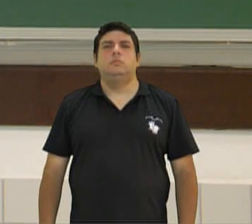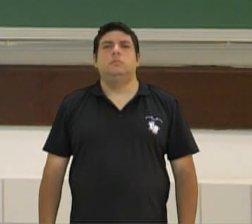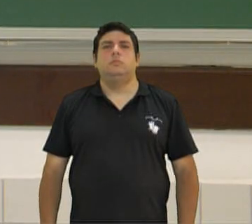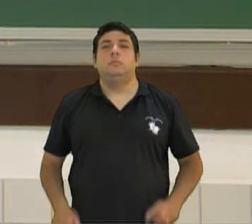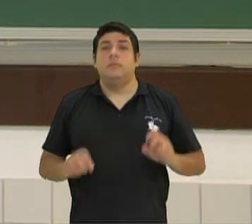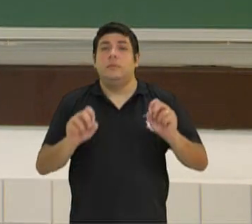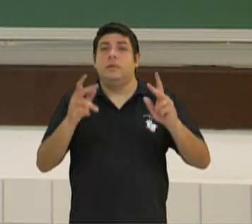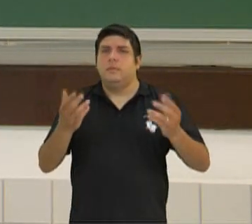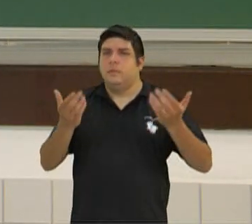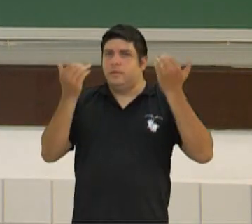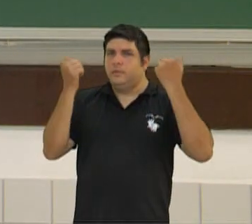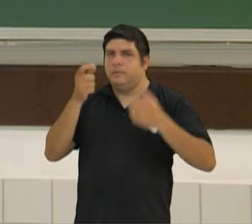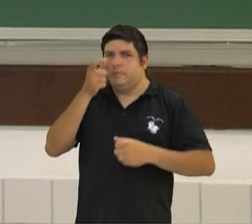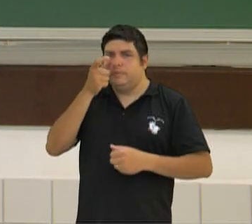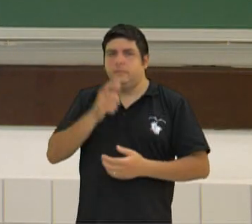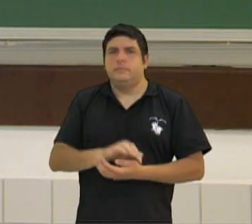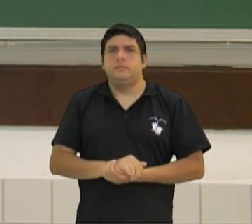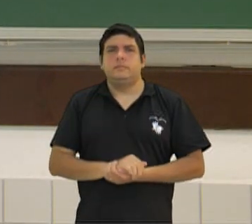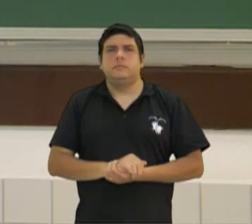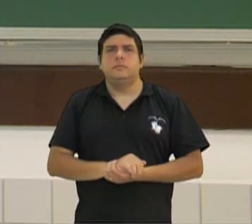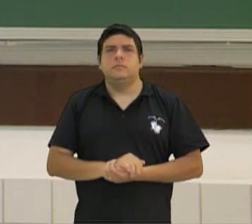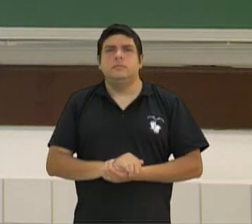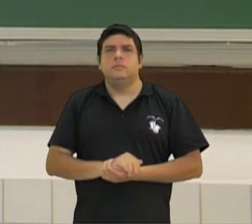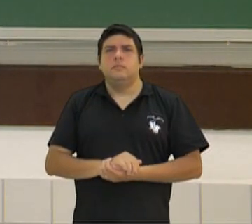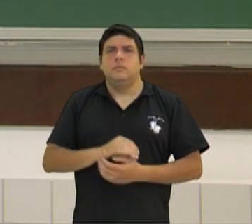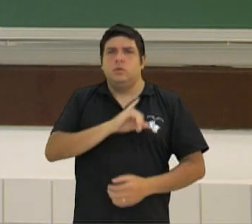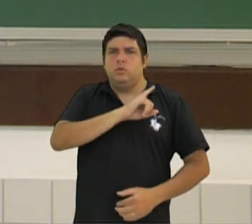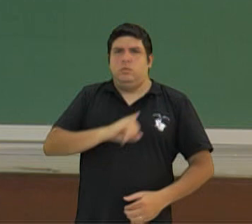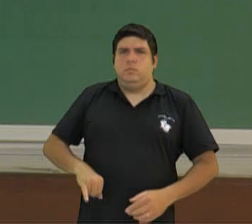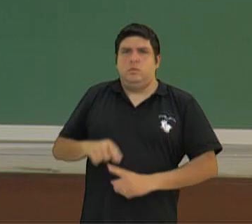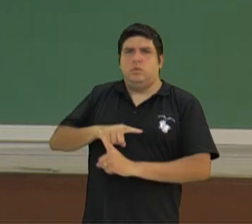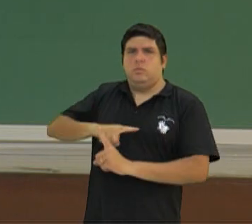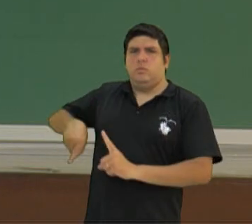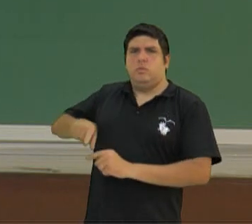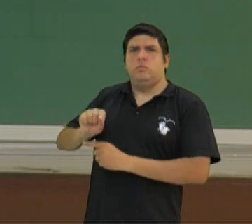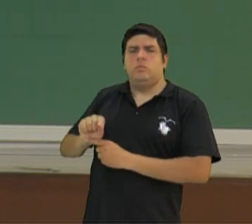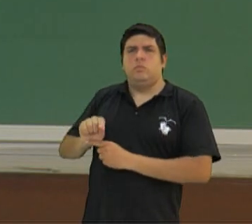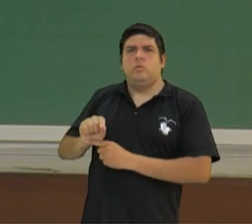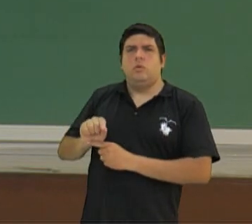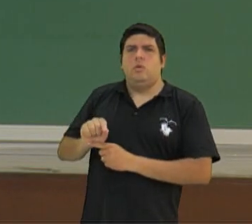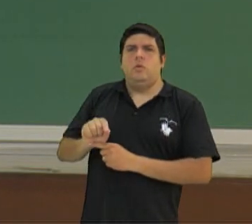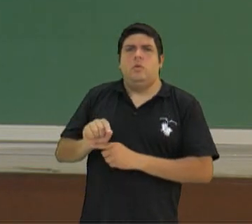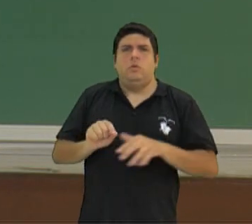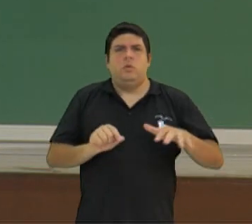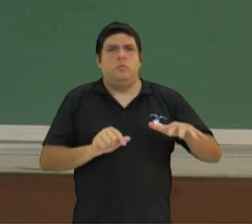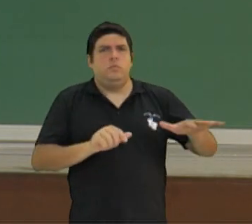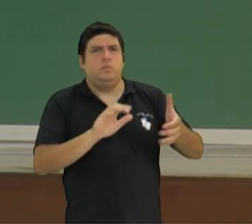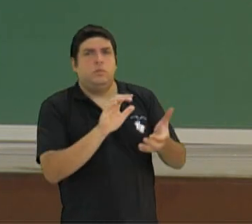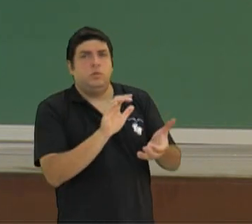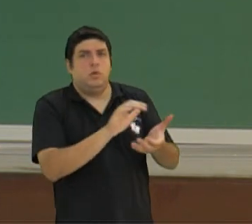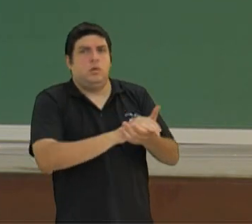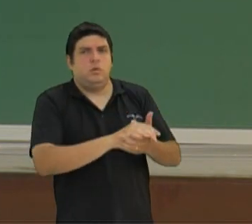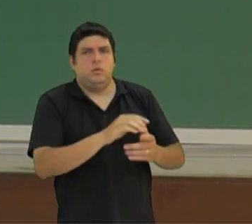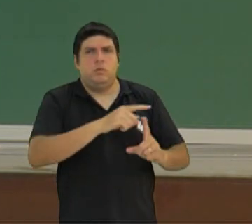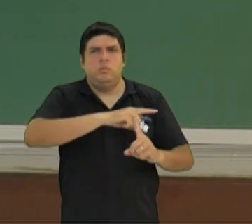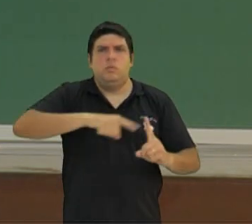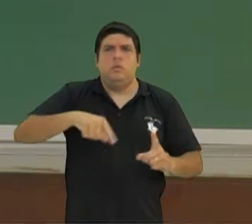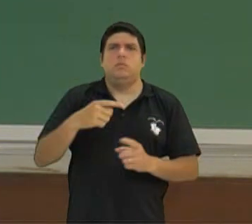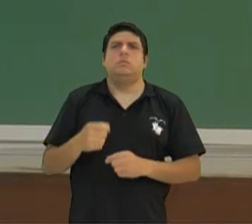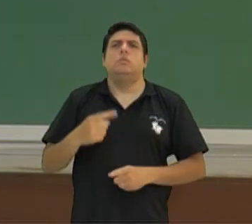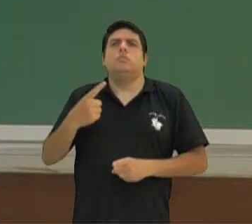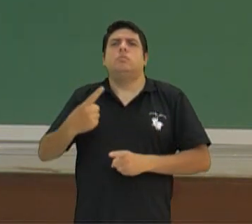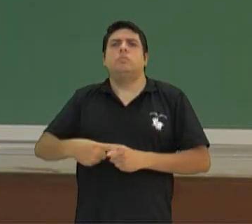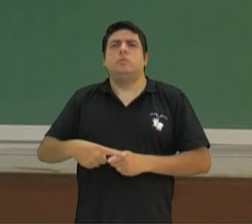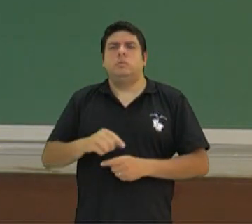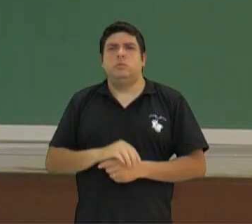Vamos checar aqui então, pessoal. O que ele proibiu? O imperador. Marriages. Ele proibiu casamentos. Why? Por